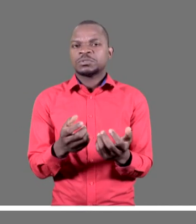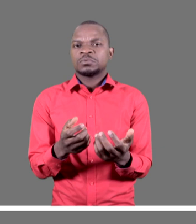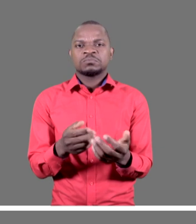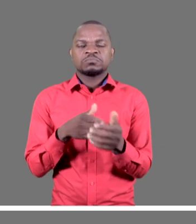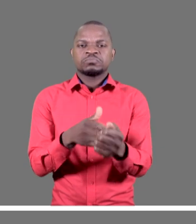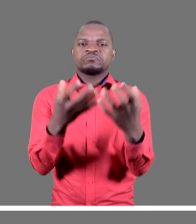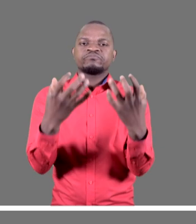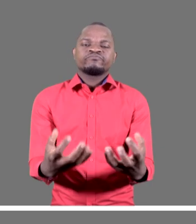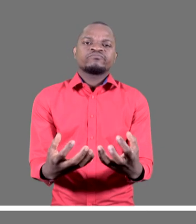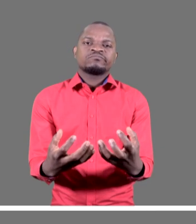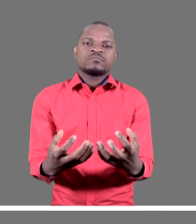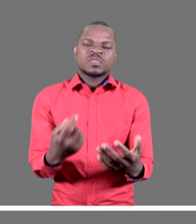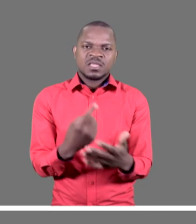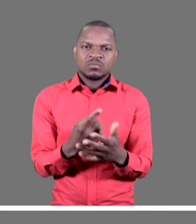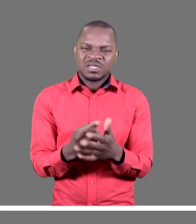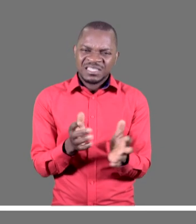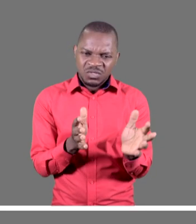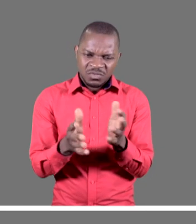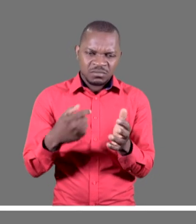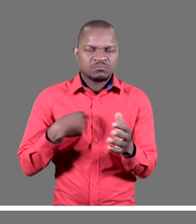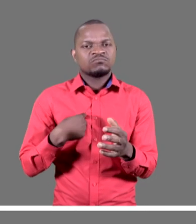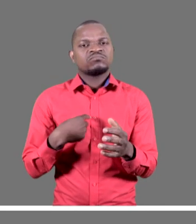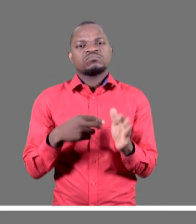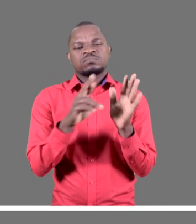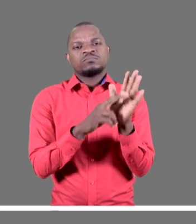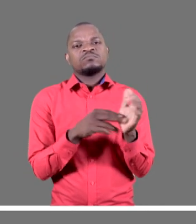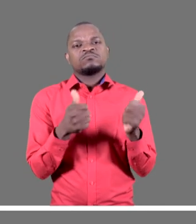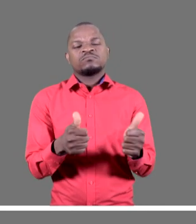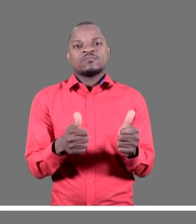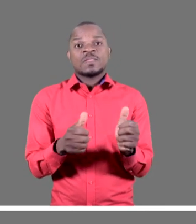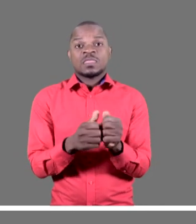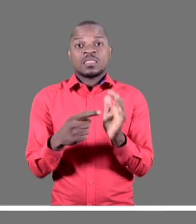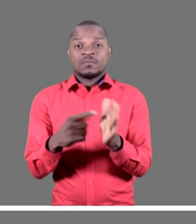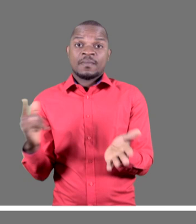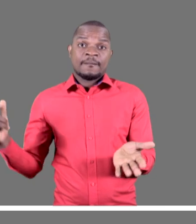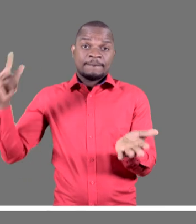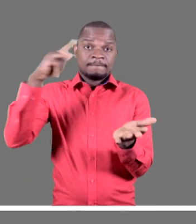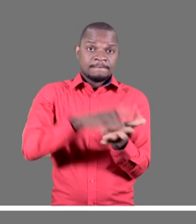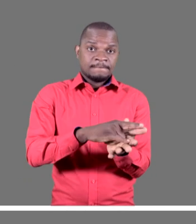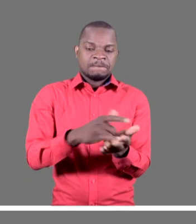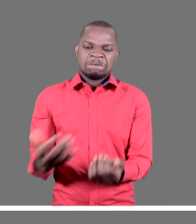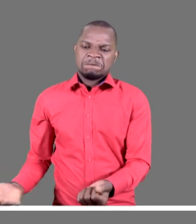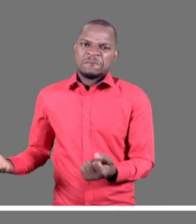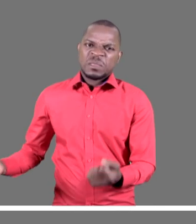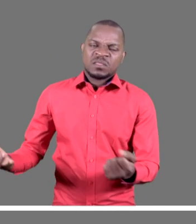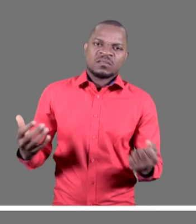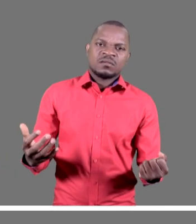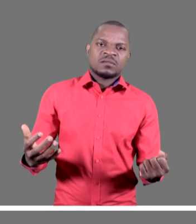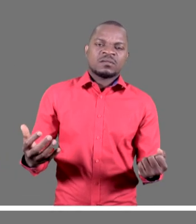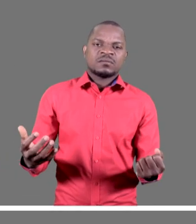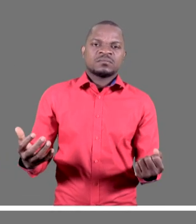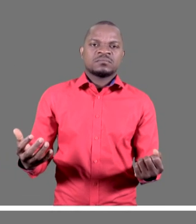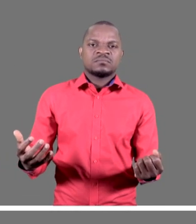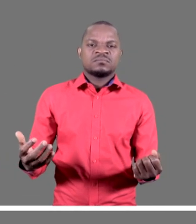como pessoa, que eu devo ser tratada com dignidade. Quando me desembarcam, carregando pelos pés e carregando